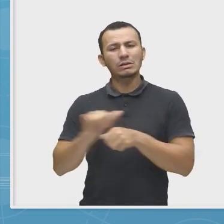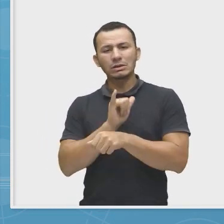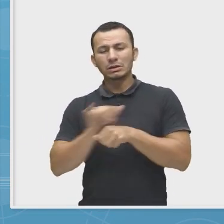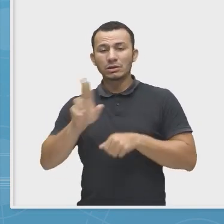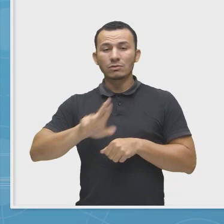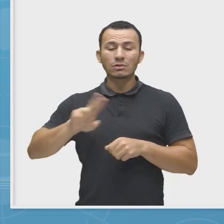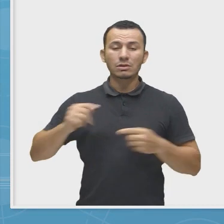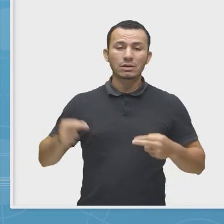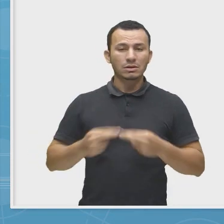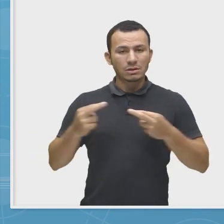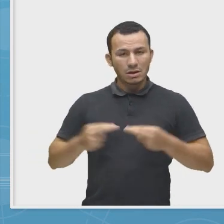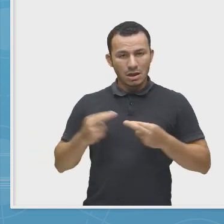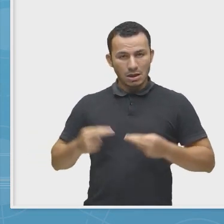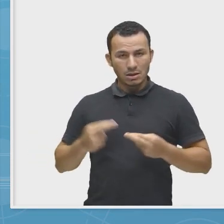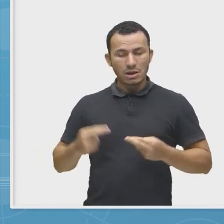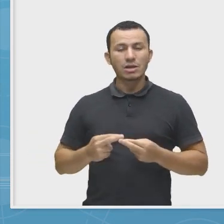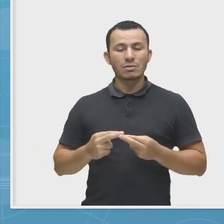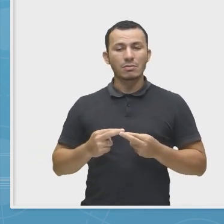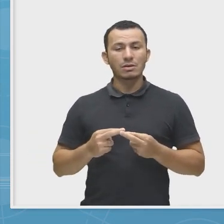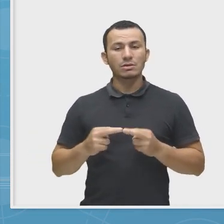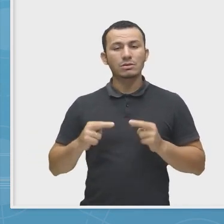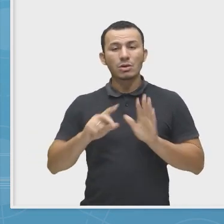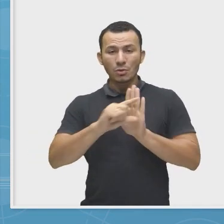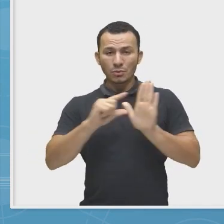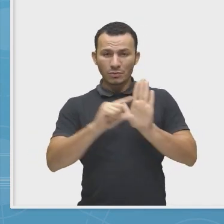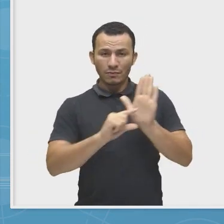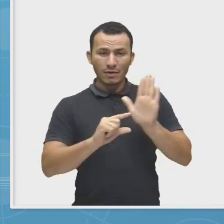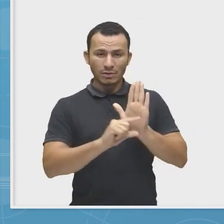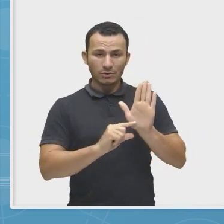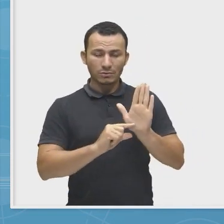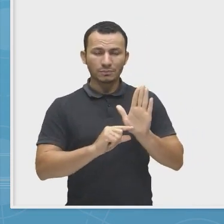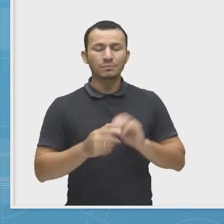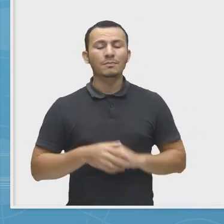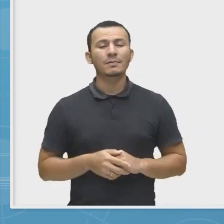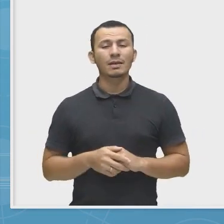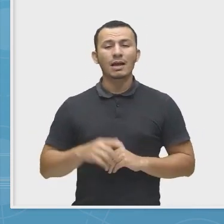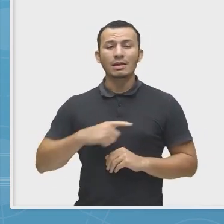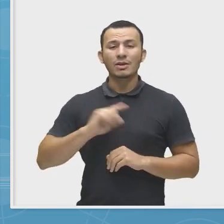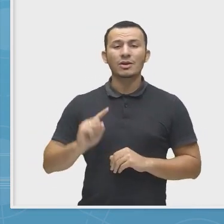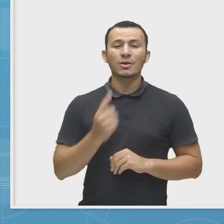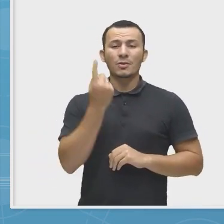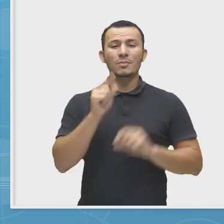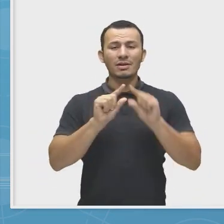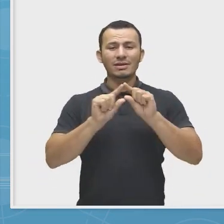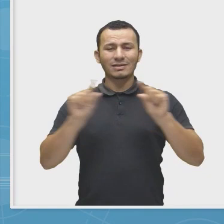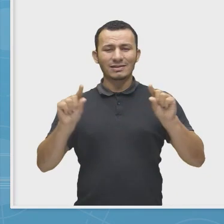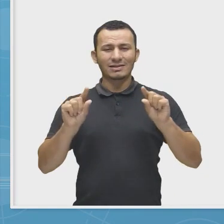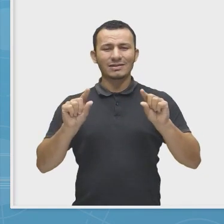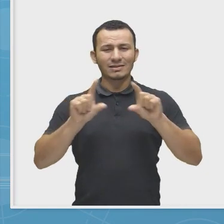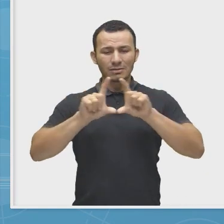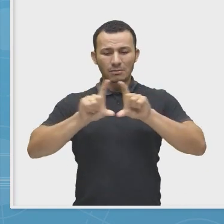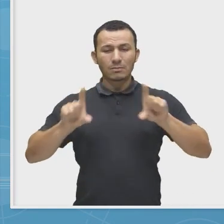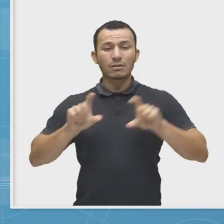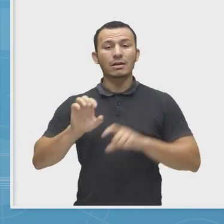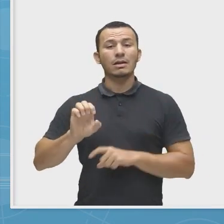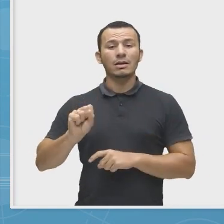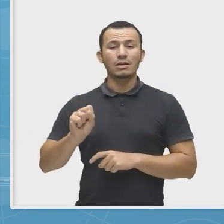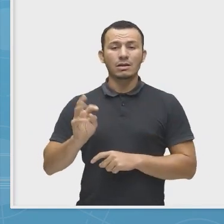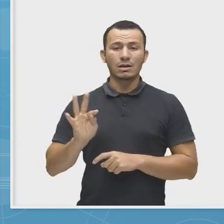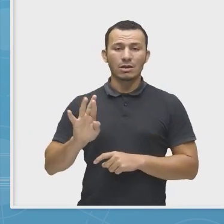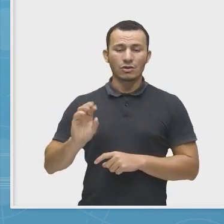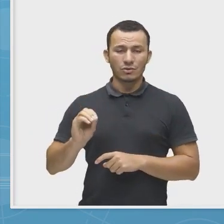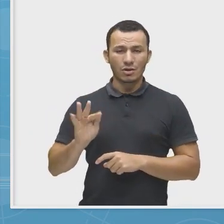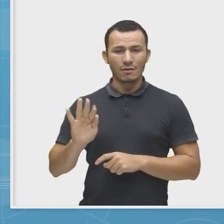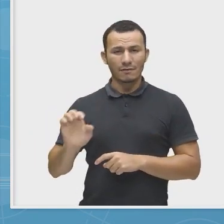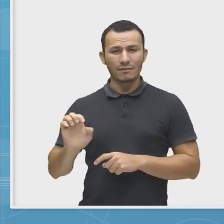as rimas, né, no meio dos versos, e ele é composto apenas por uma estrofe. Né? E aí, qual é o sentido